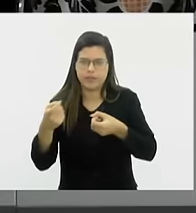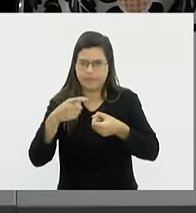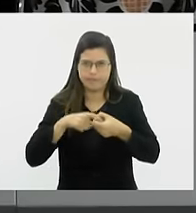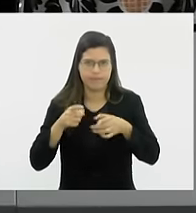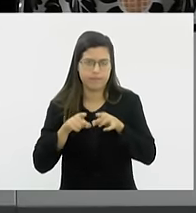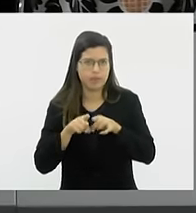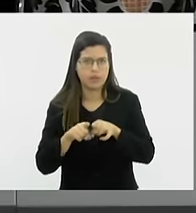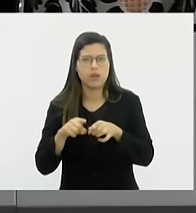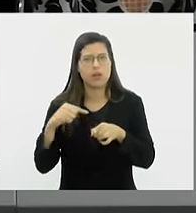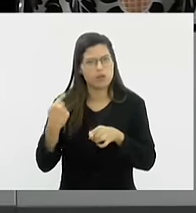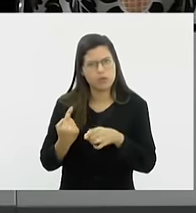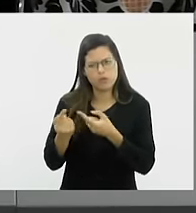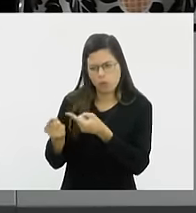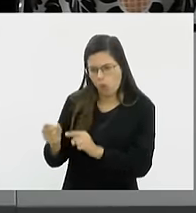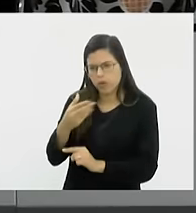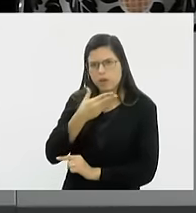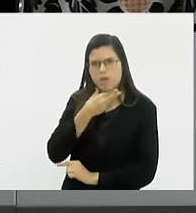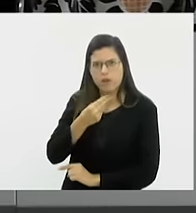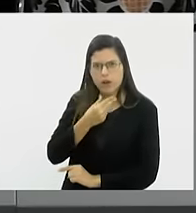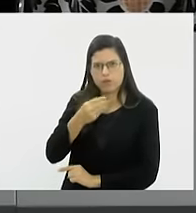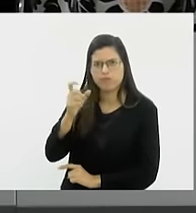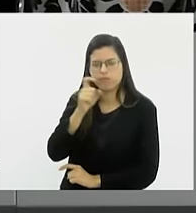muitas fraudes,